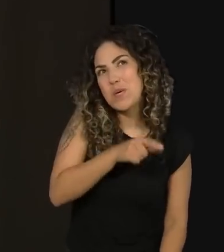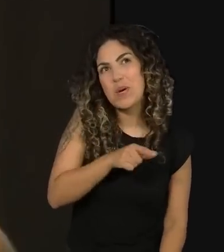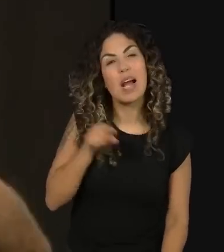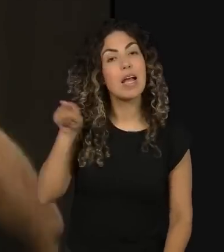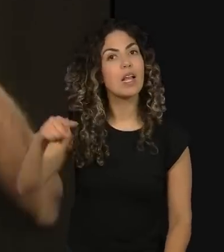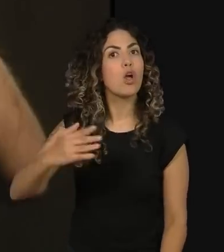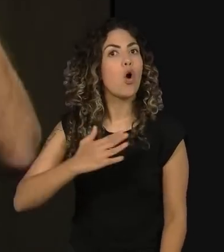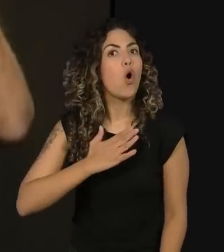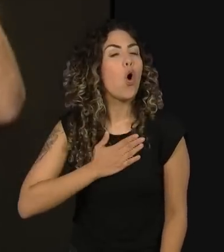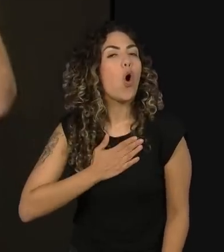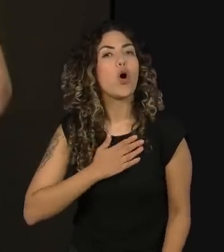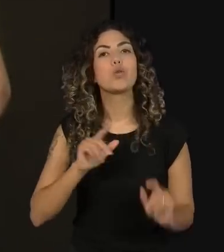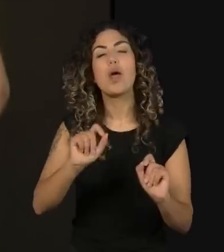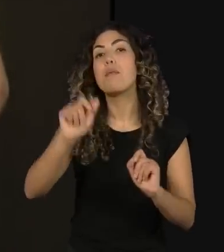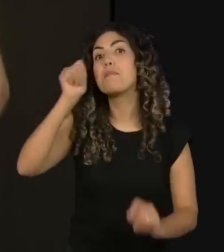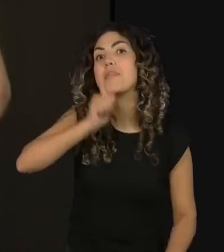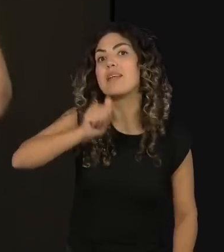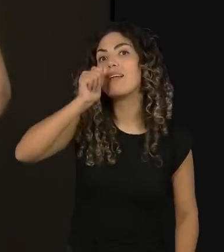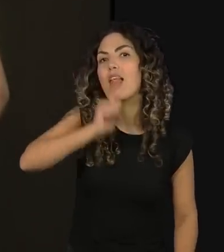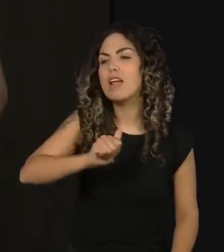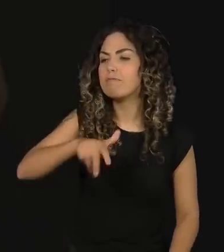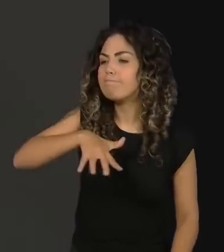pelo universo feminino.